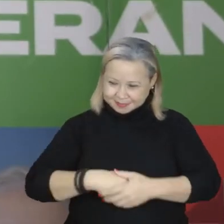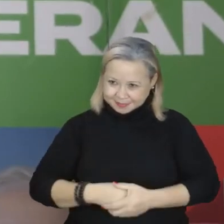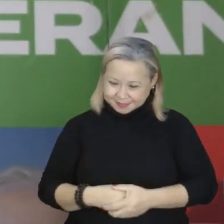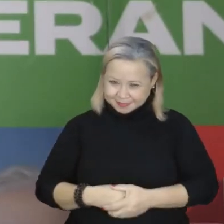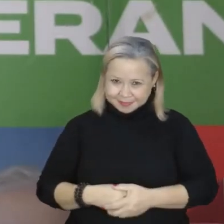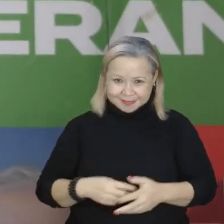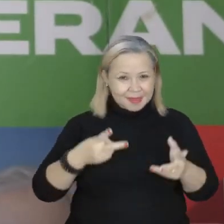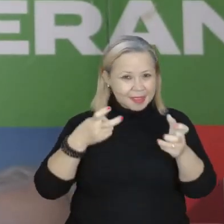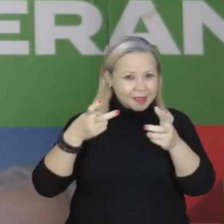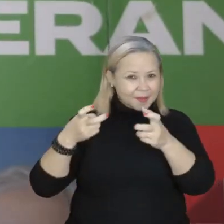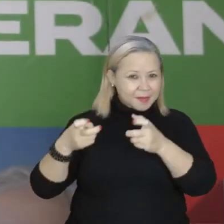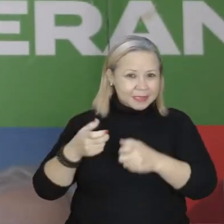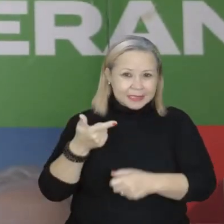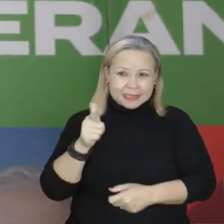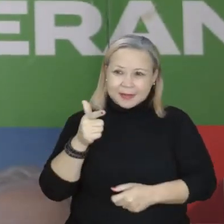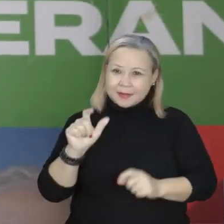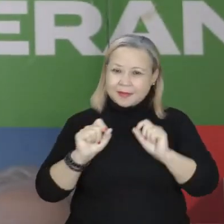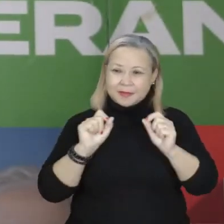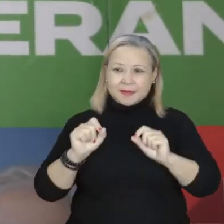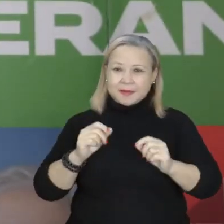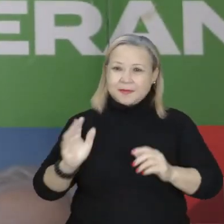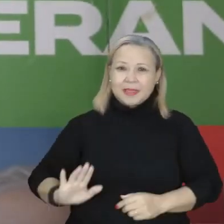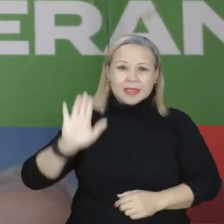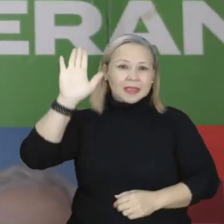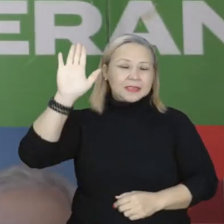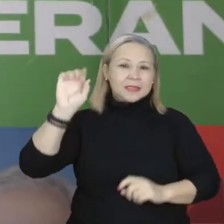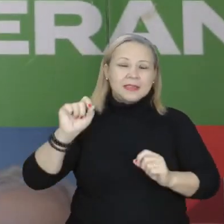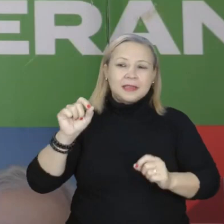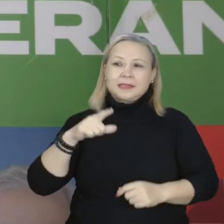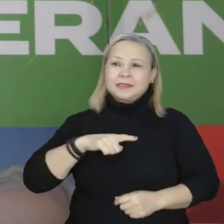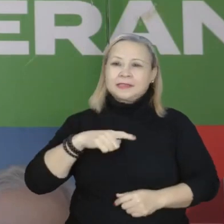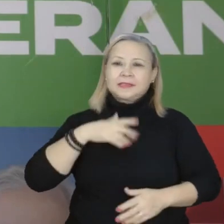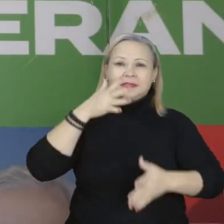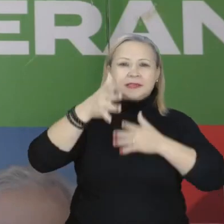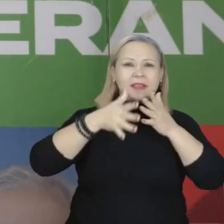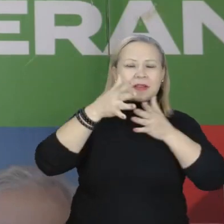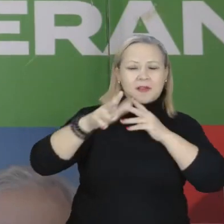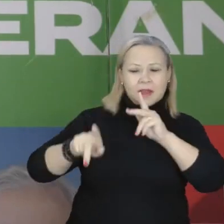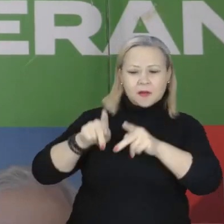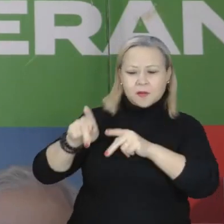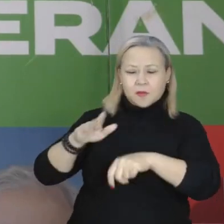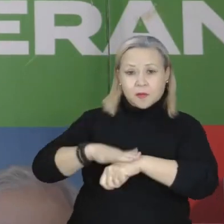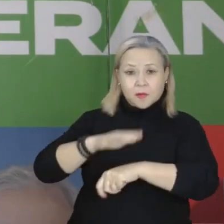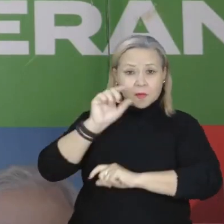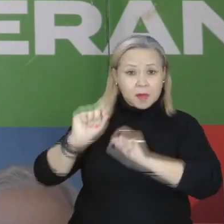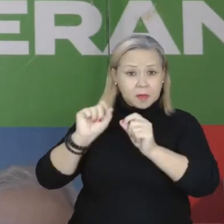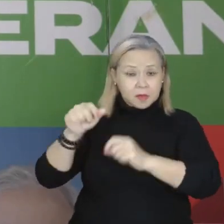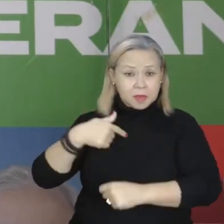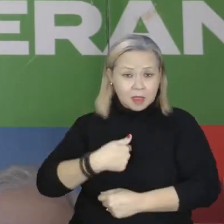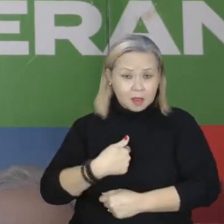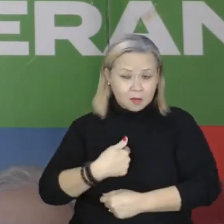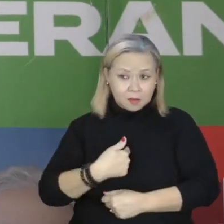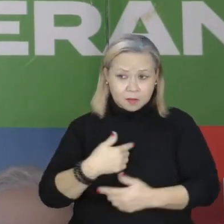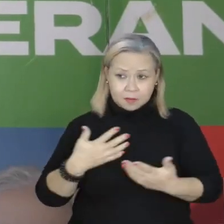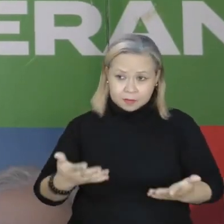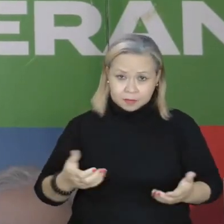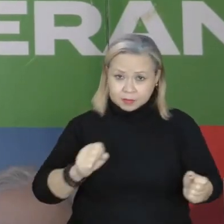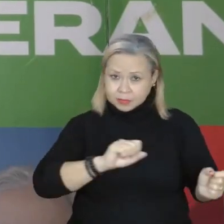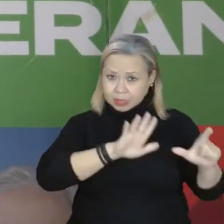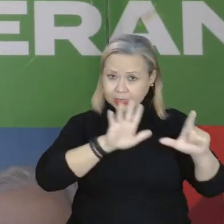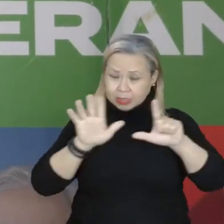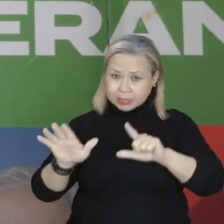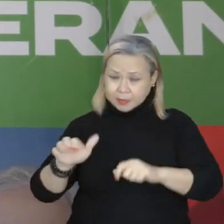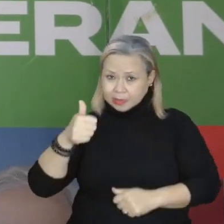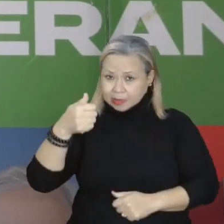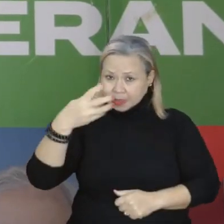Veja, não tem candidato que tenha falado com o povo mais do que eu. Essa semana, em 14